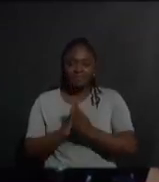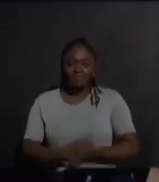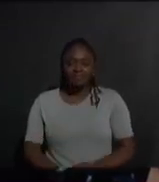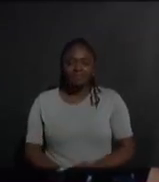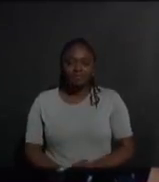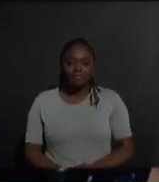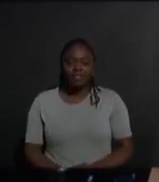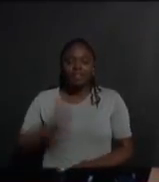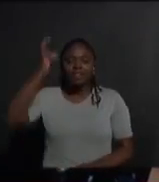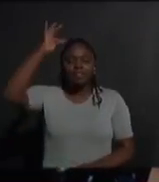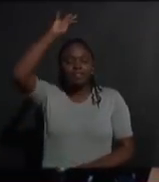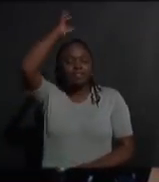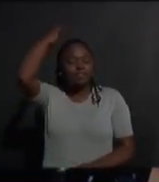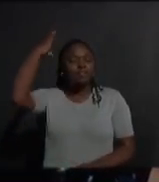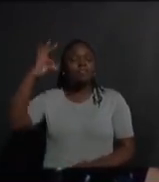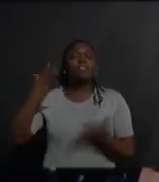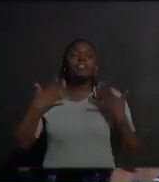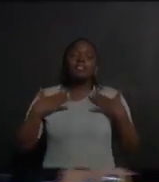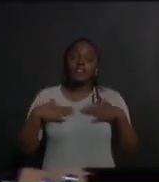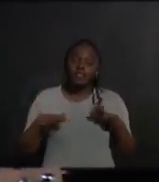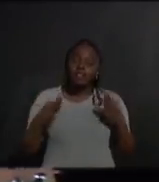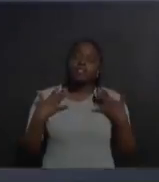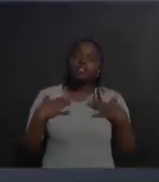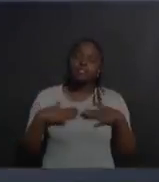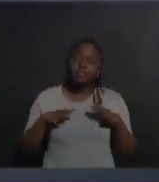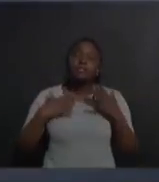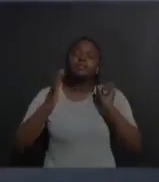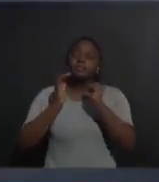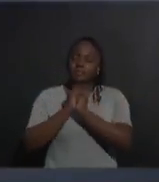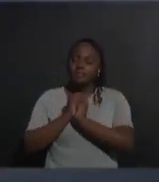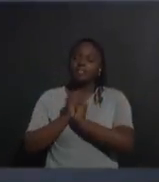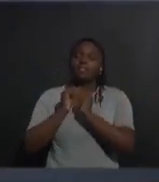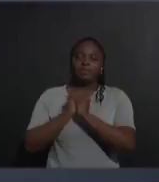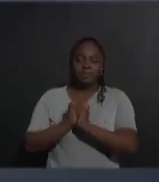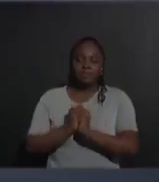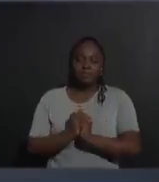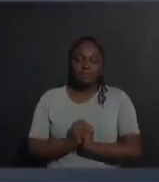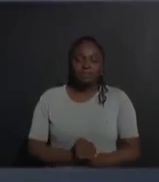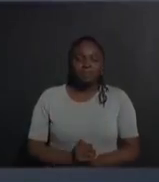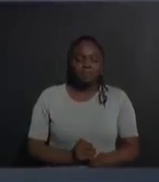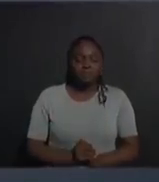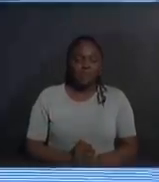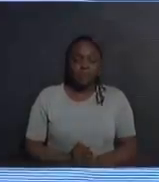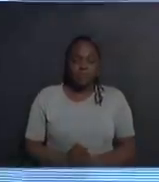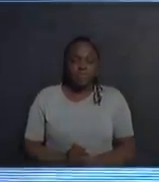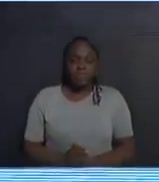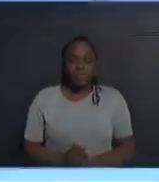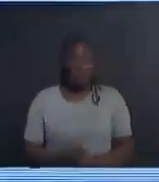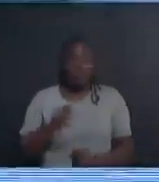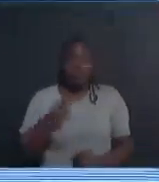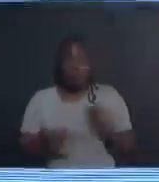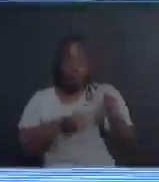Me dá calma, Espírito Santo. É isso mesmo, mãe. É isso mesmo. Amém. Você é avivado